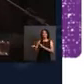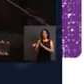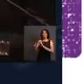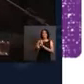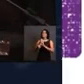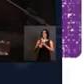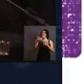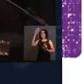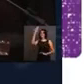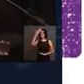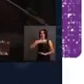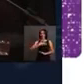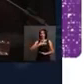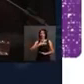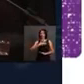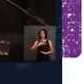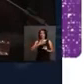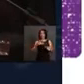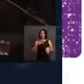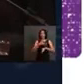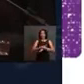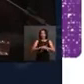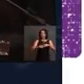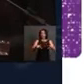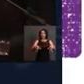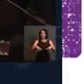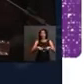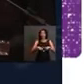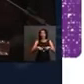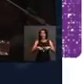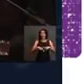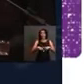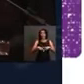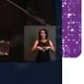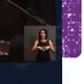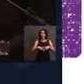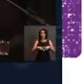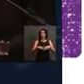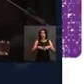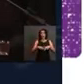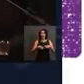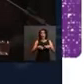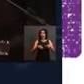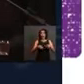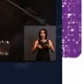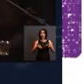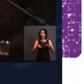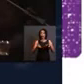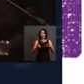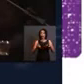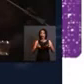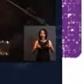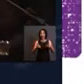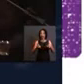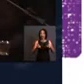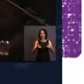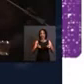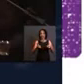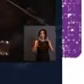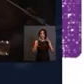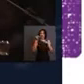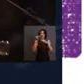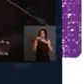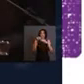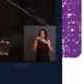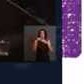chega, entra na sala de aula e percebe que ali a aula acontece. Essas redes,